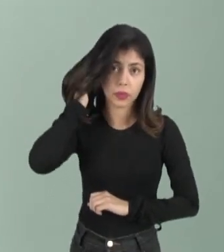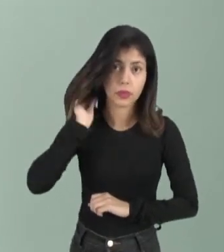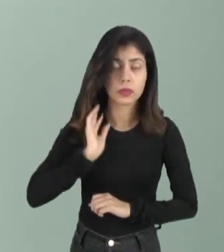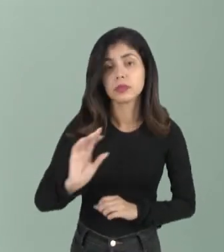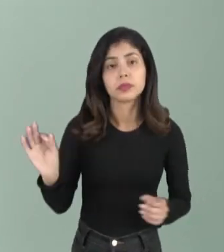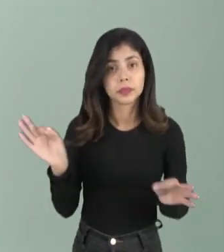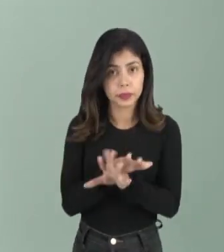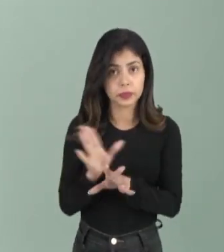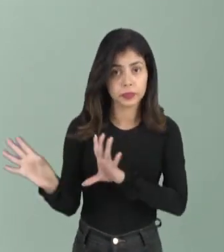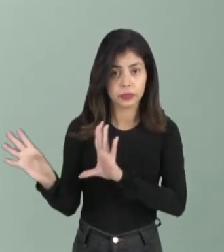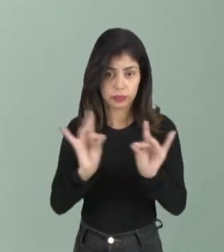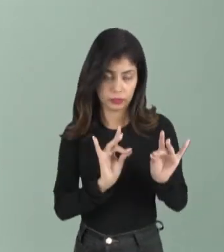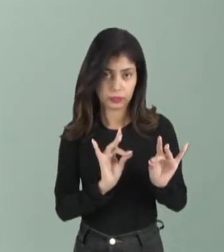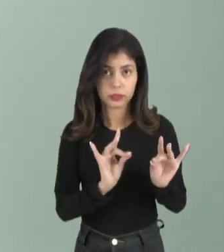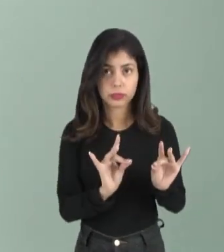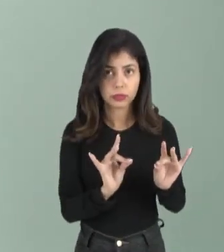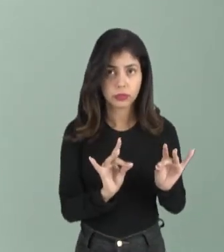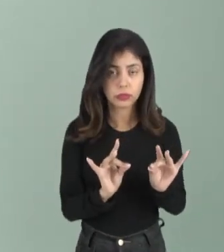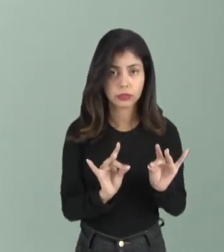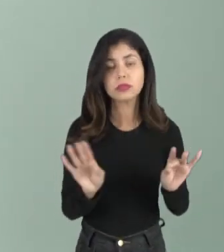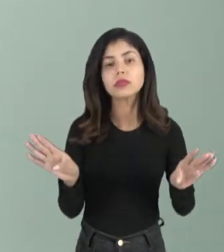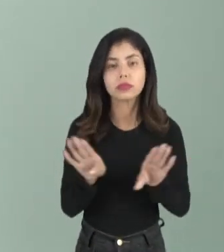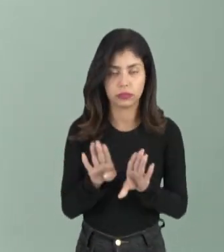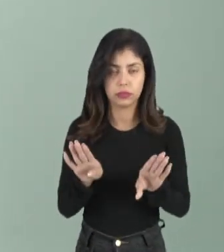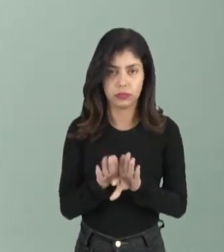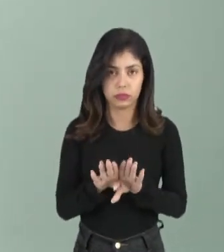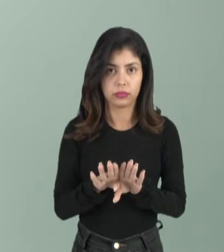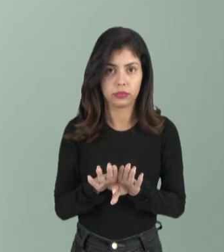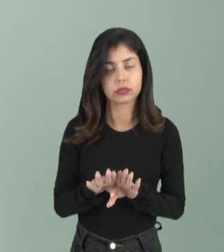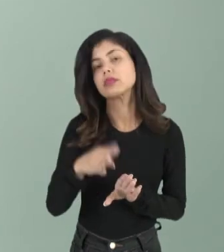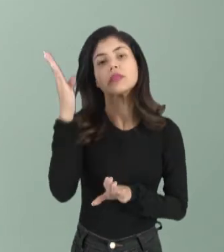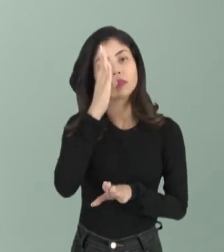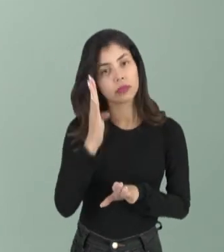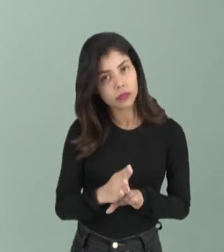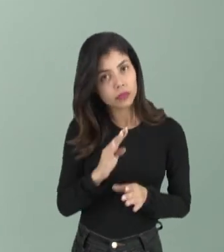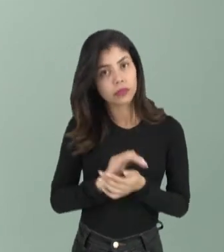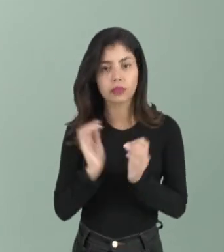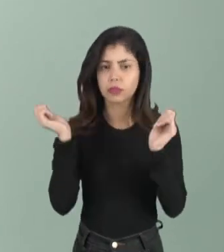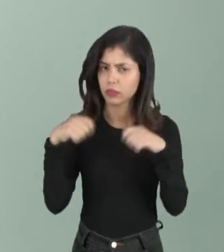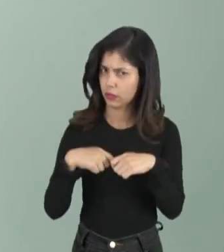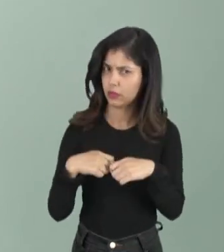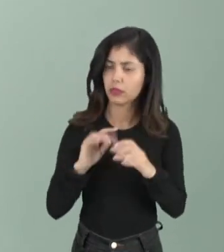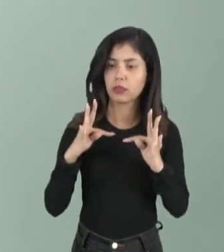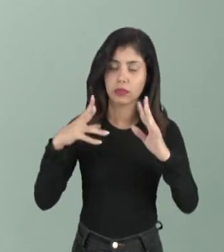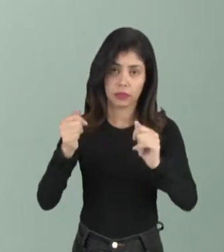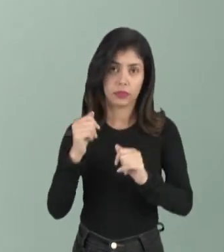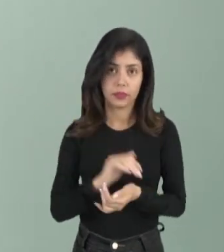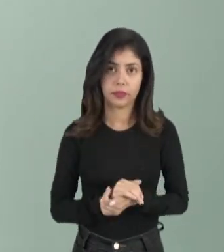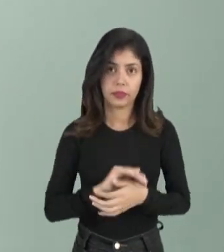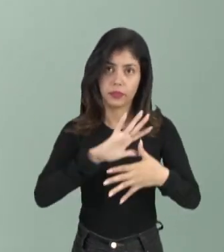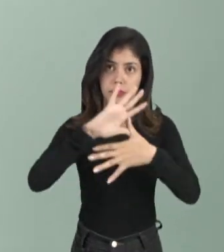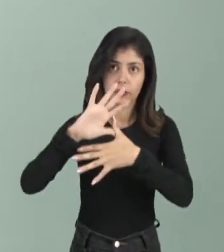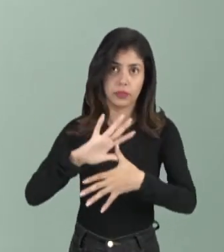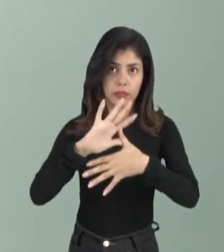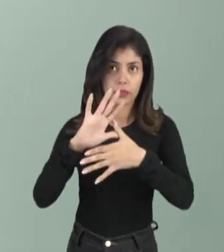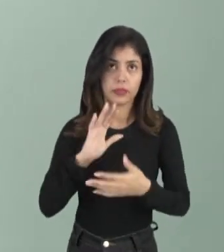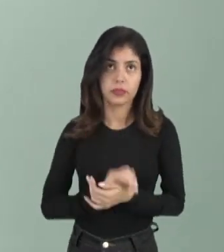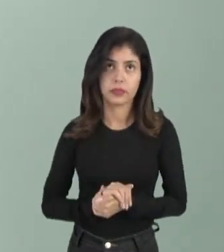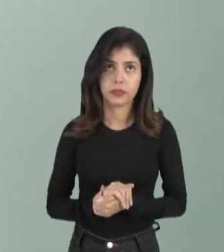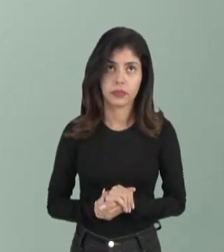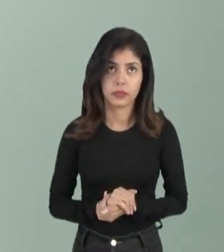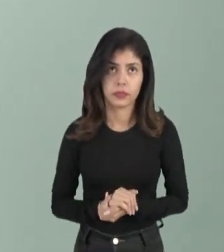lá acaba vindo também para o Brasil e provavelmente para toda América Latina